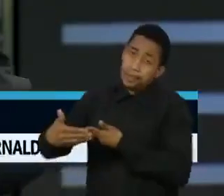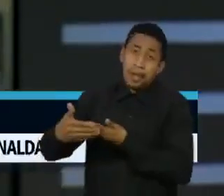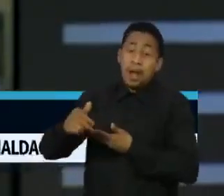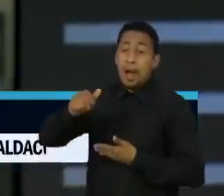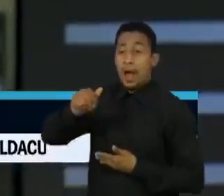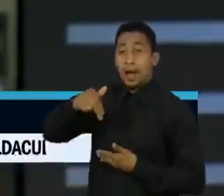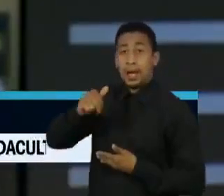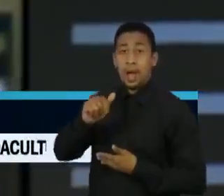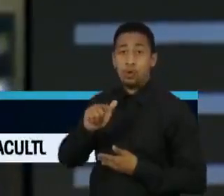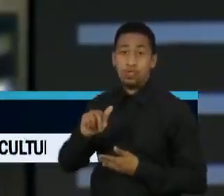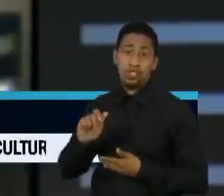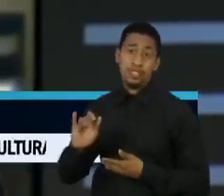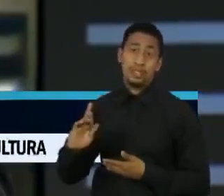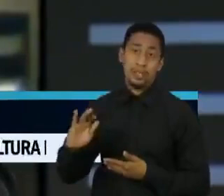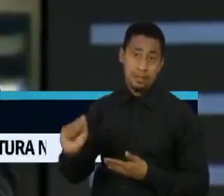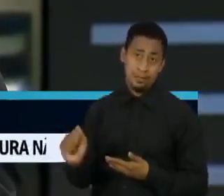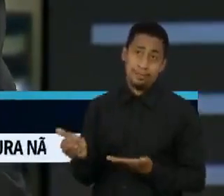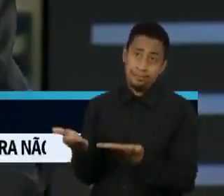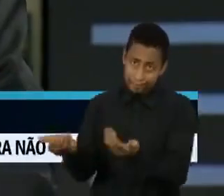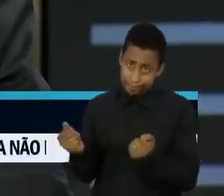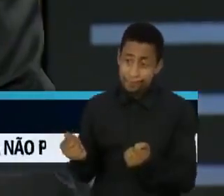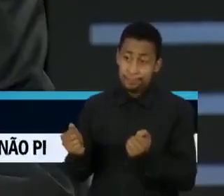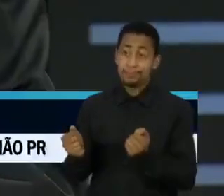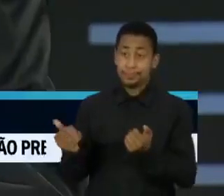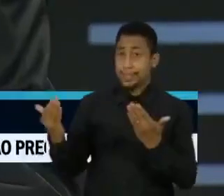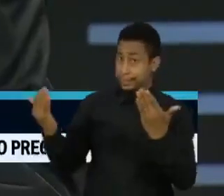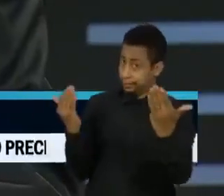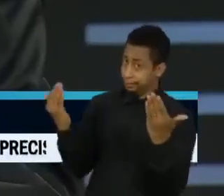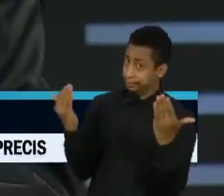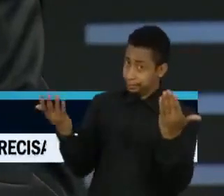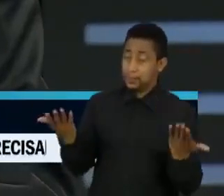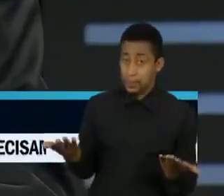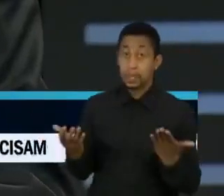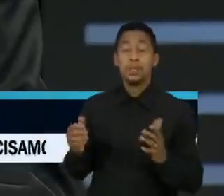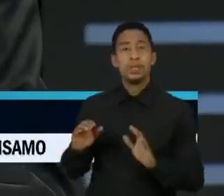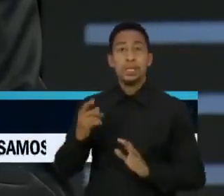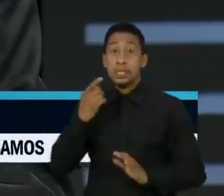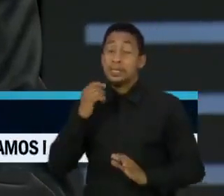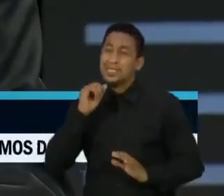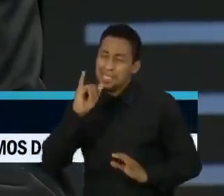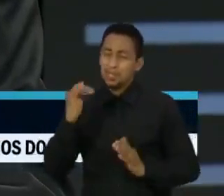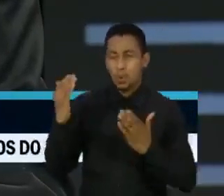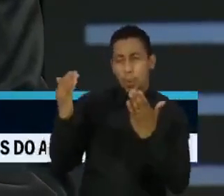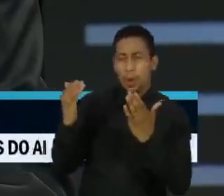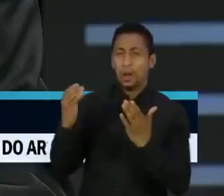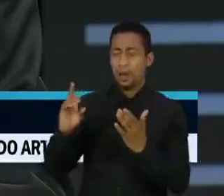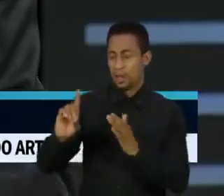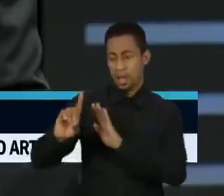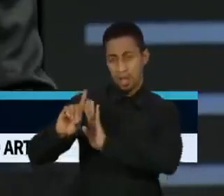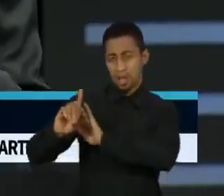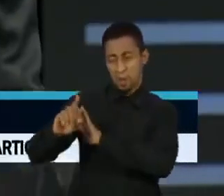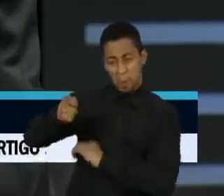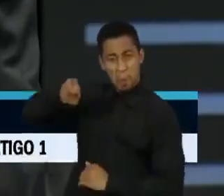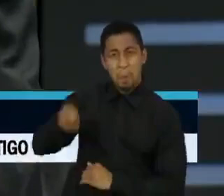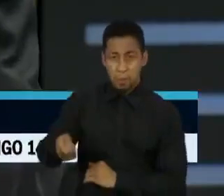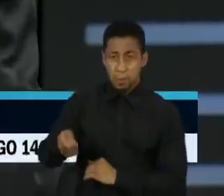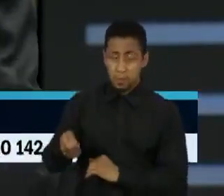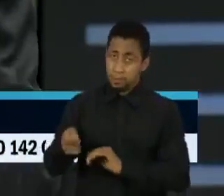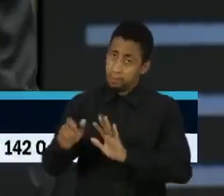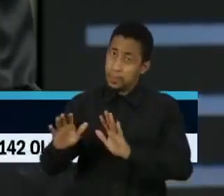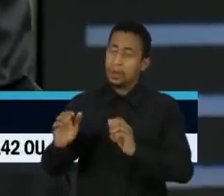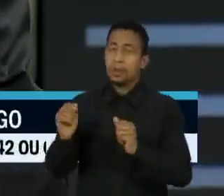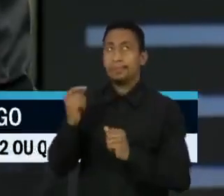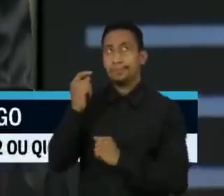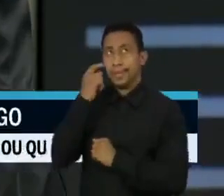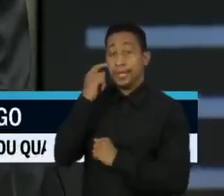pode aplicar isso, por exemplo, à extrema-direita, é claro que a gente pode aplicar no sentido de que, se alguém afirma que um